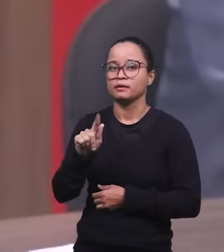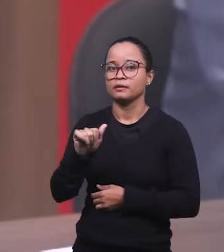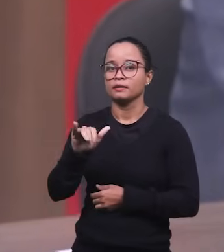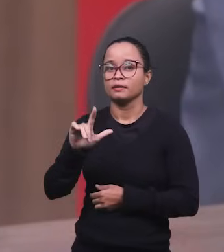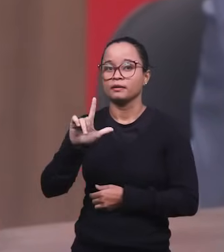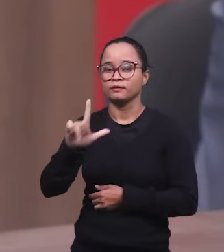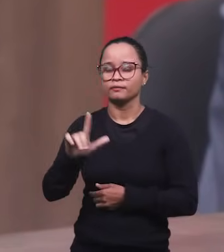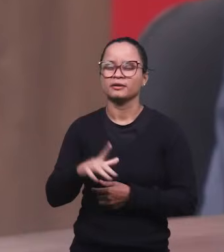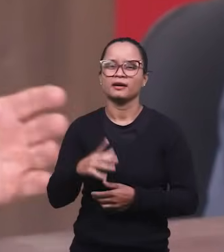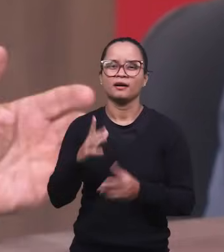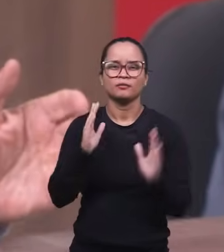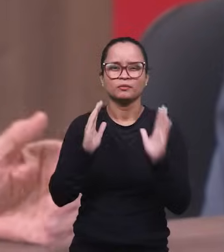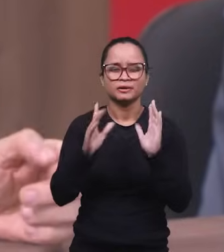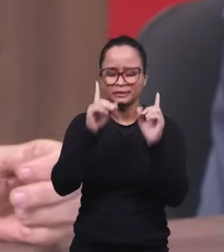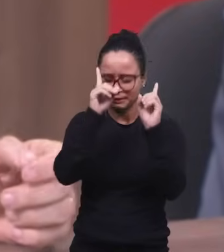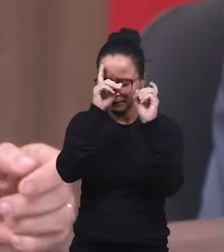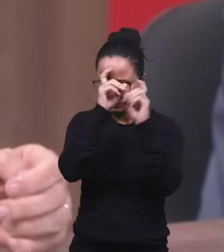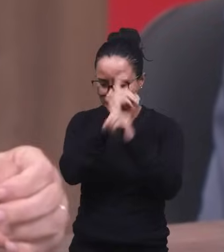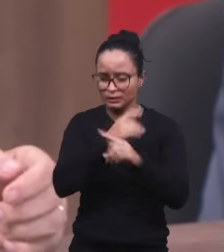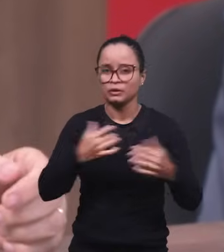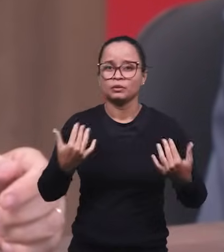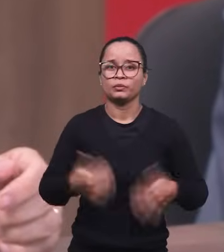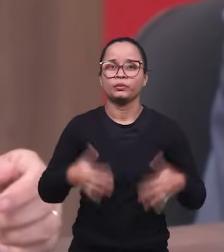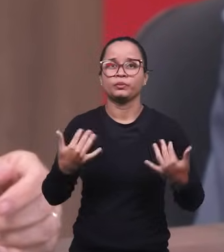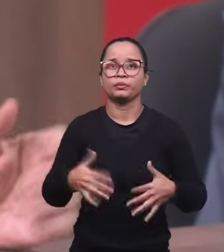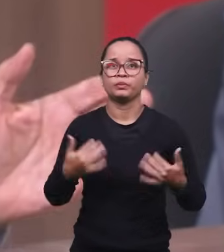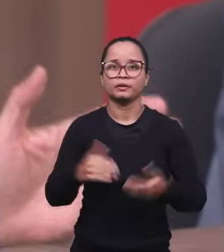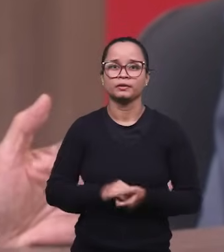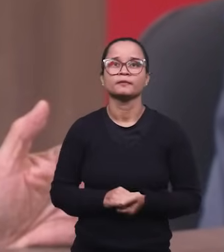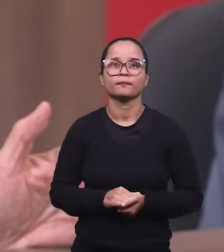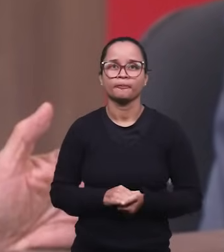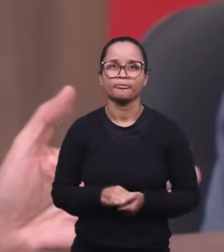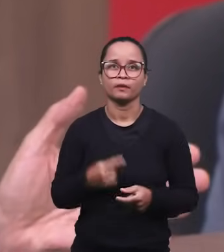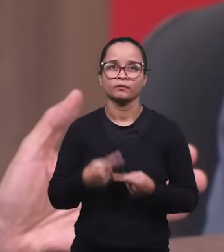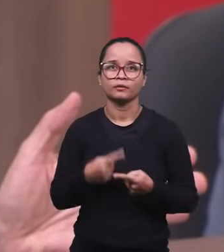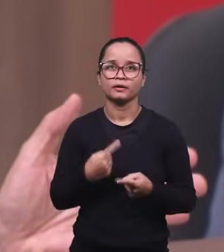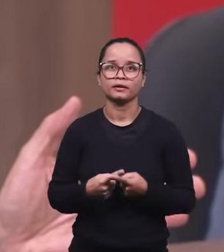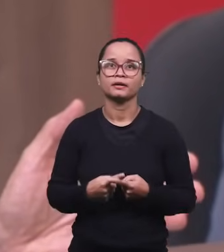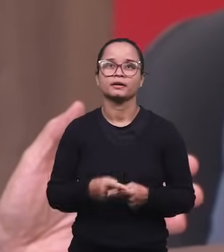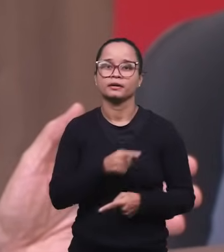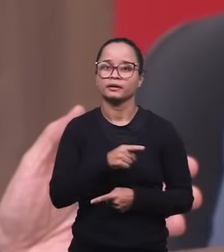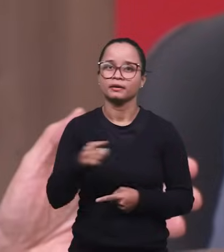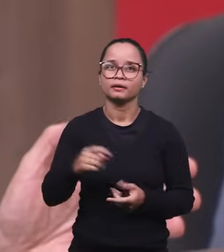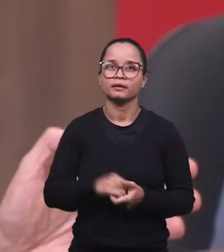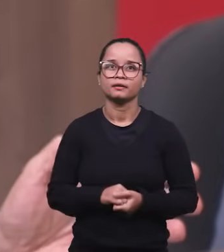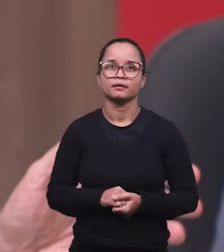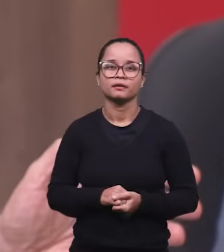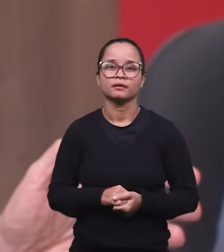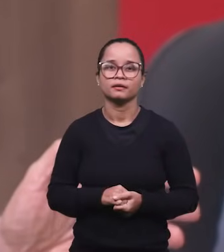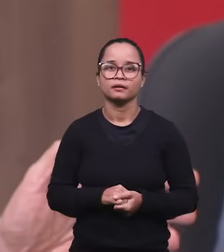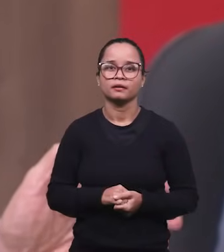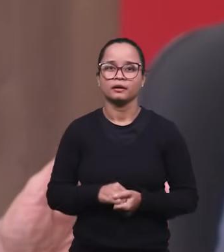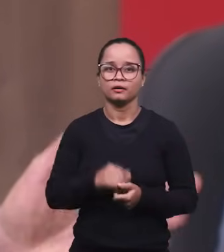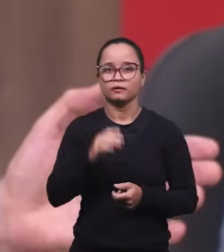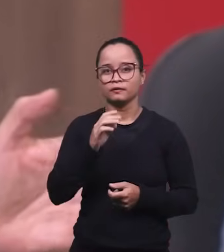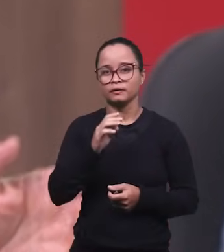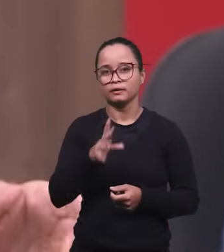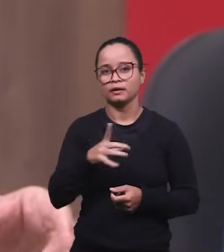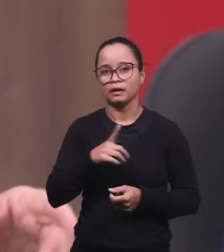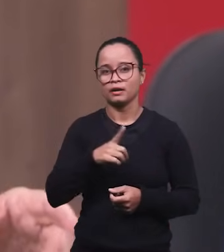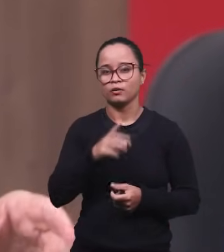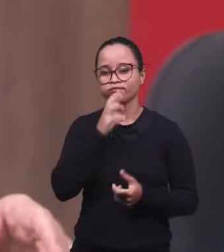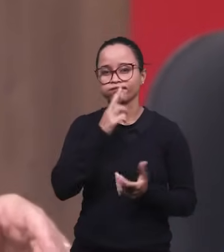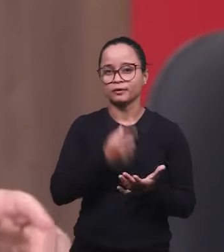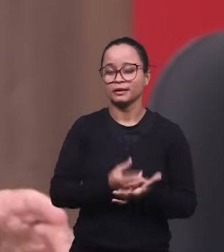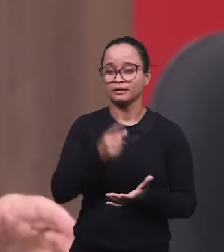estava vivendo um momento muito difícil naquele momento, porque havia um juízo, companheiros, para o seu lar.